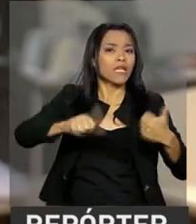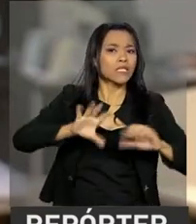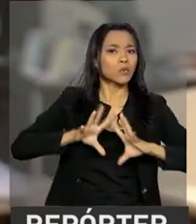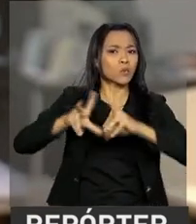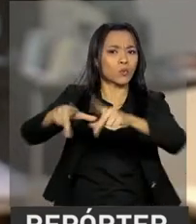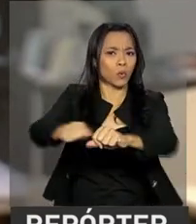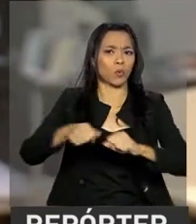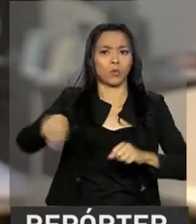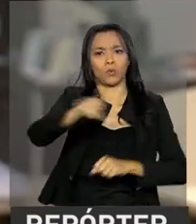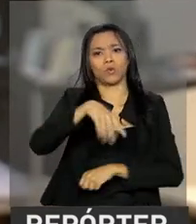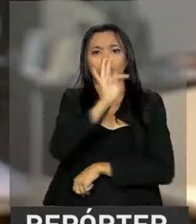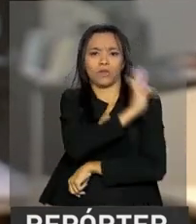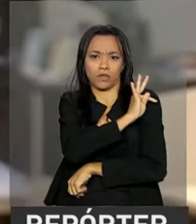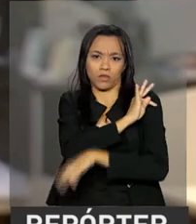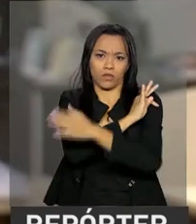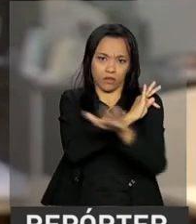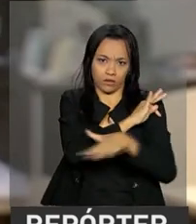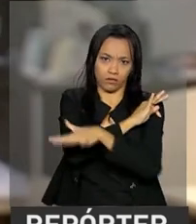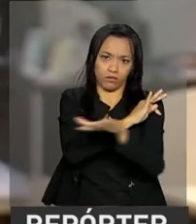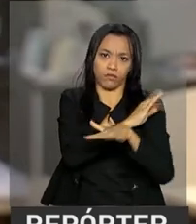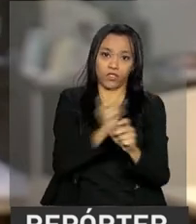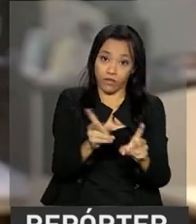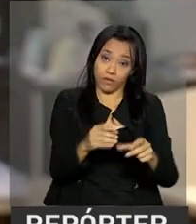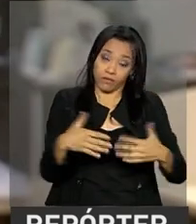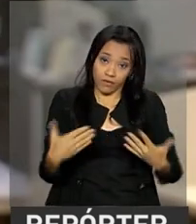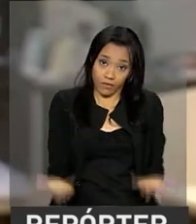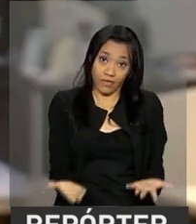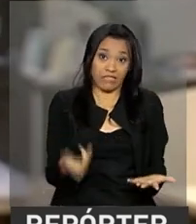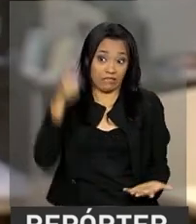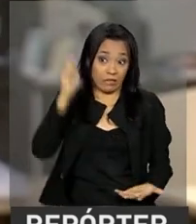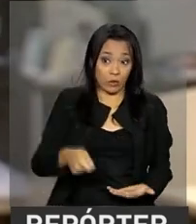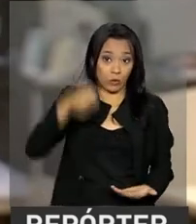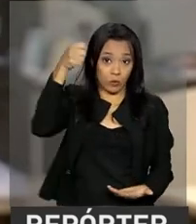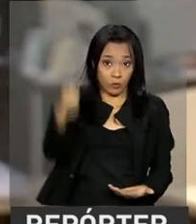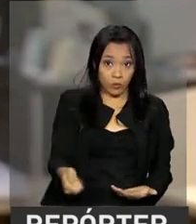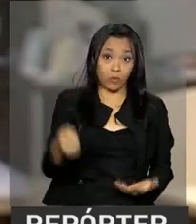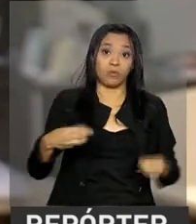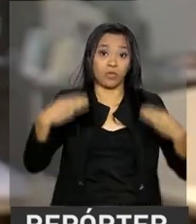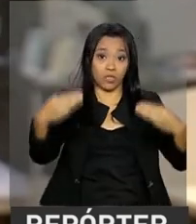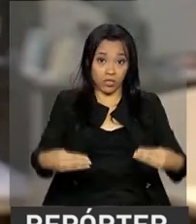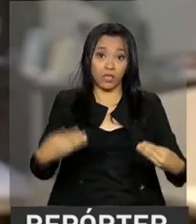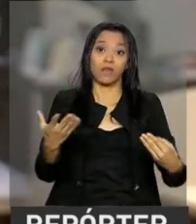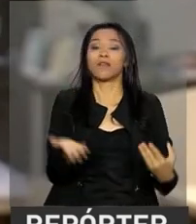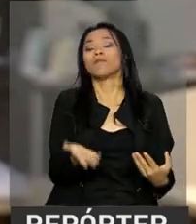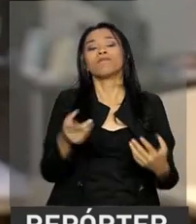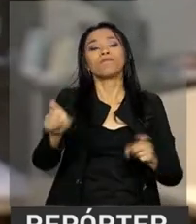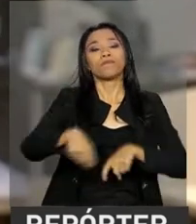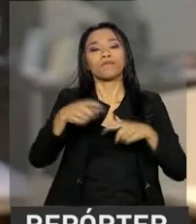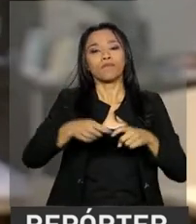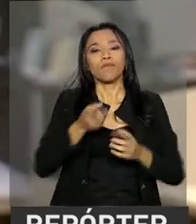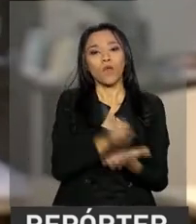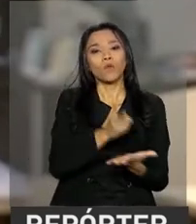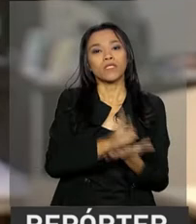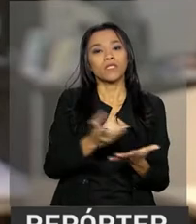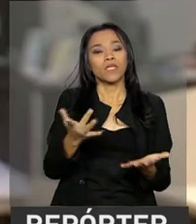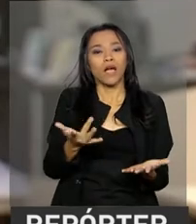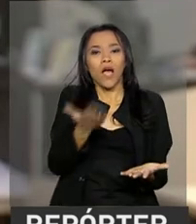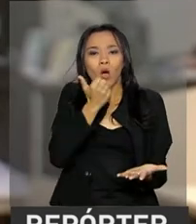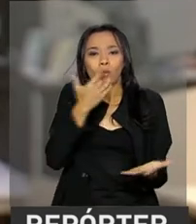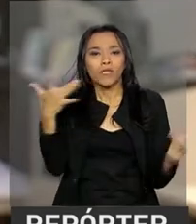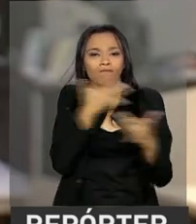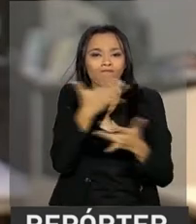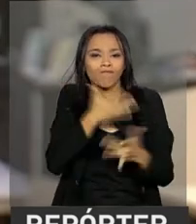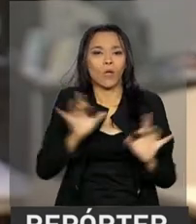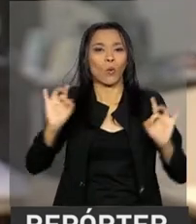em 100 por cento do seu estoque é isso jogo duro por parte do ministério da agricultura para manter a qualidade do que chega à